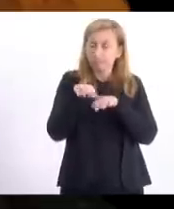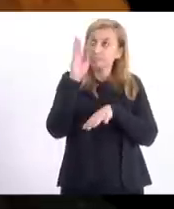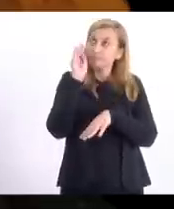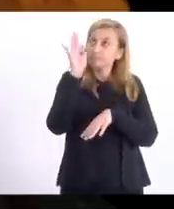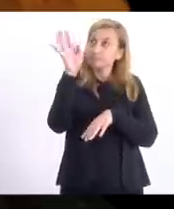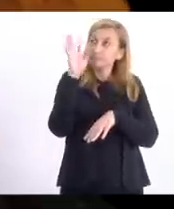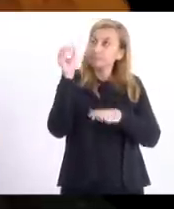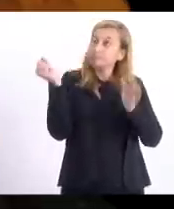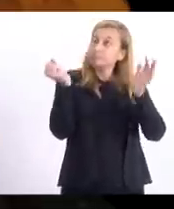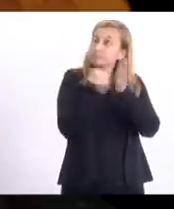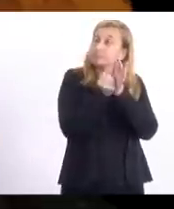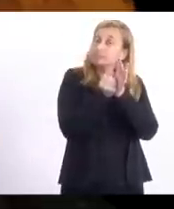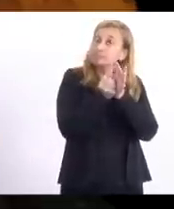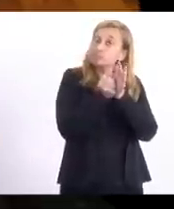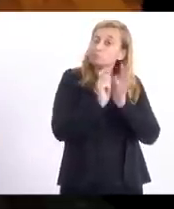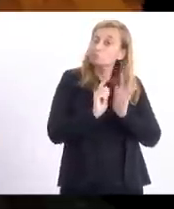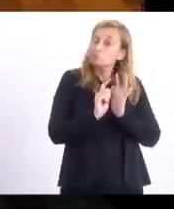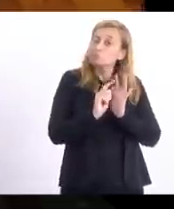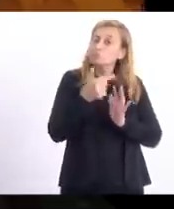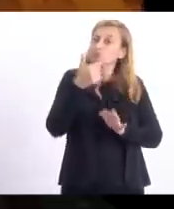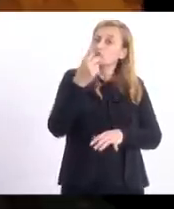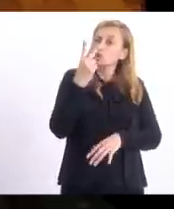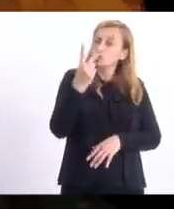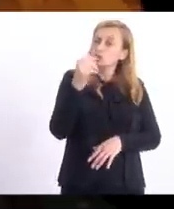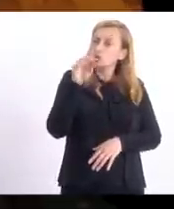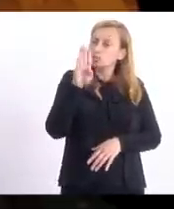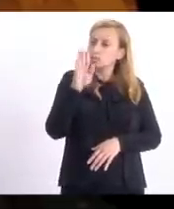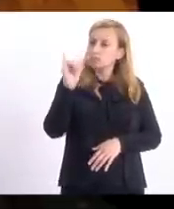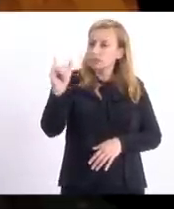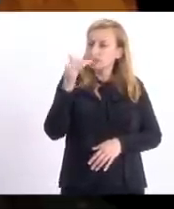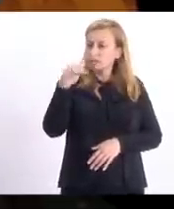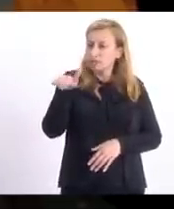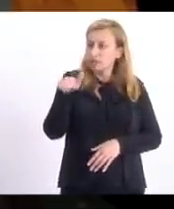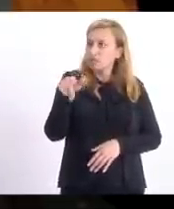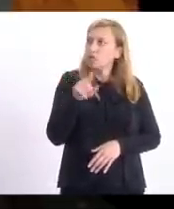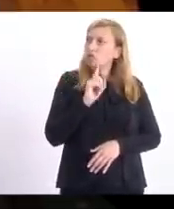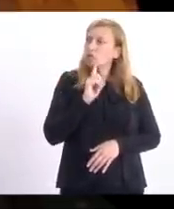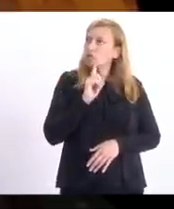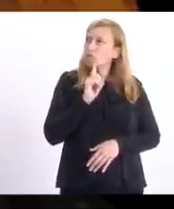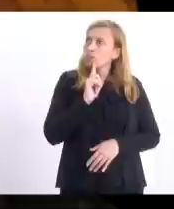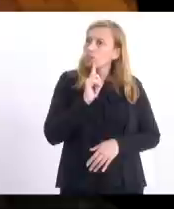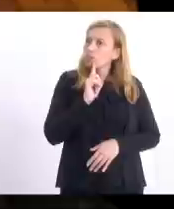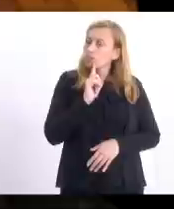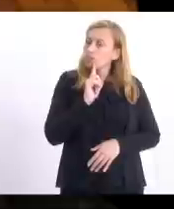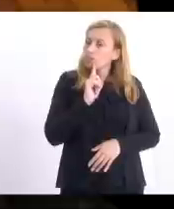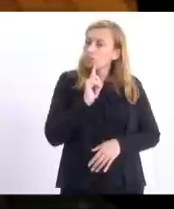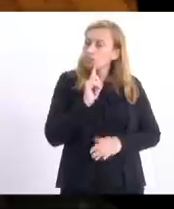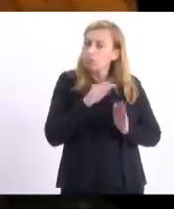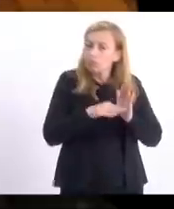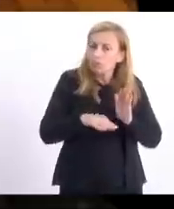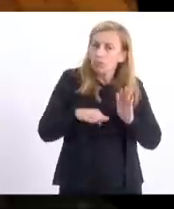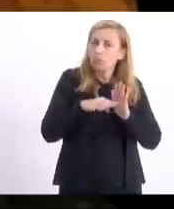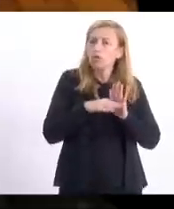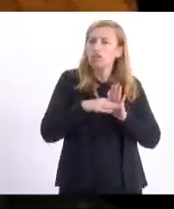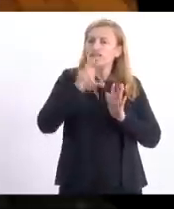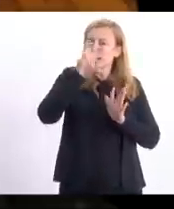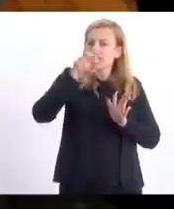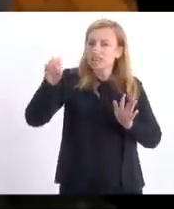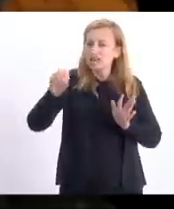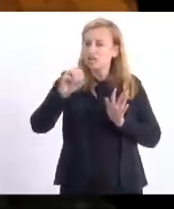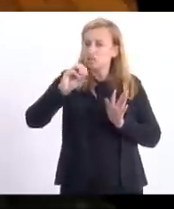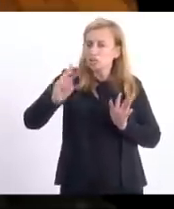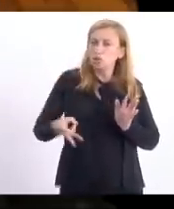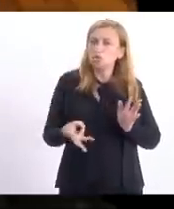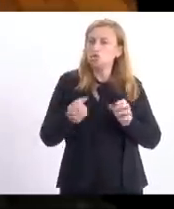que esse impacto fosse de 2,5 bi, você, com um acréscimo de 500 milhões por